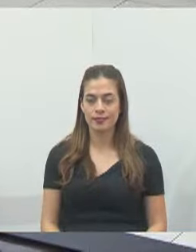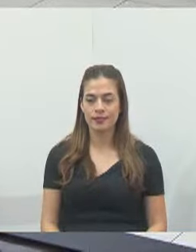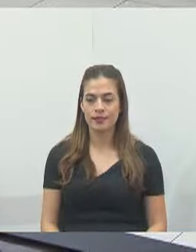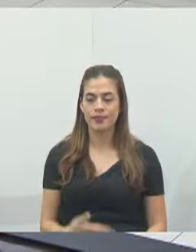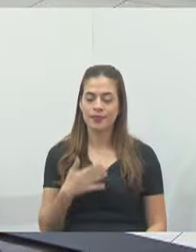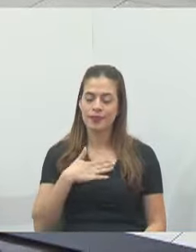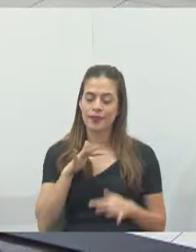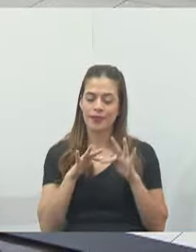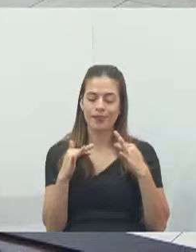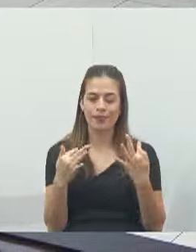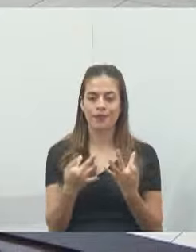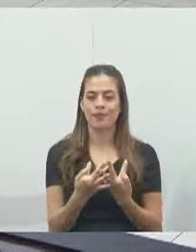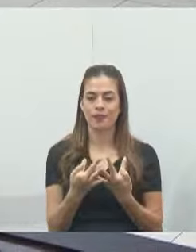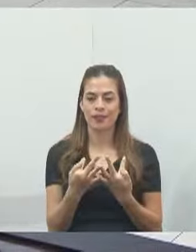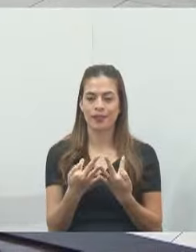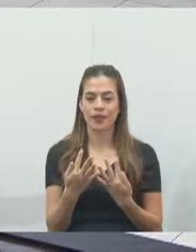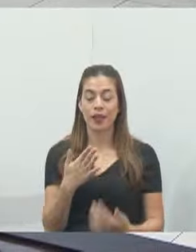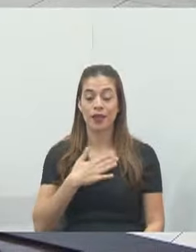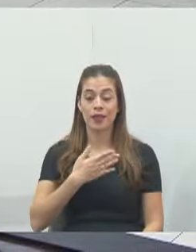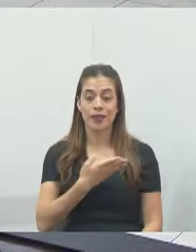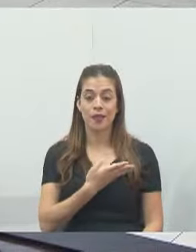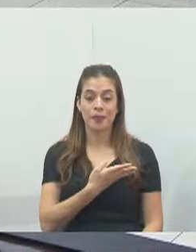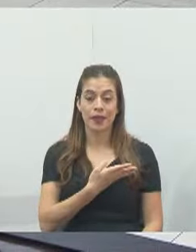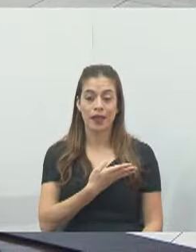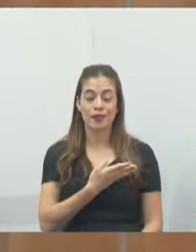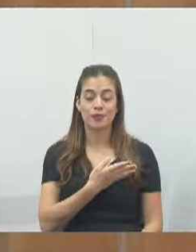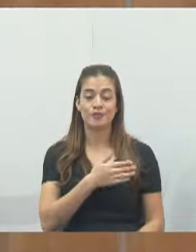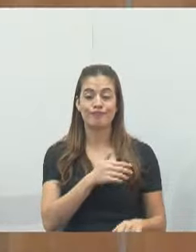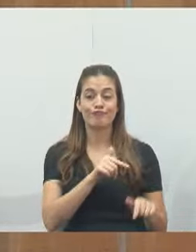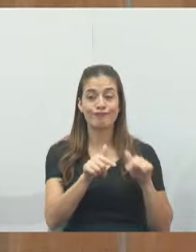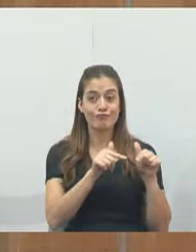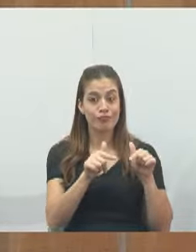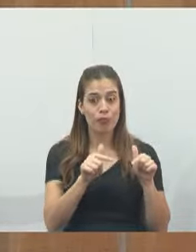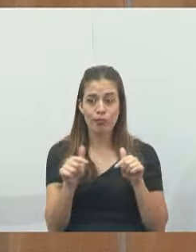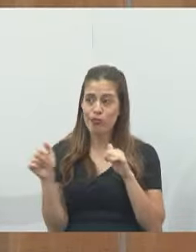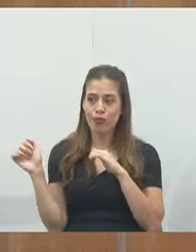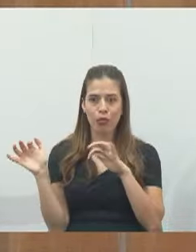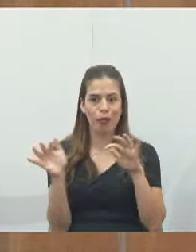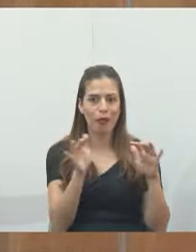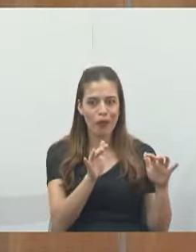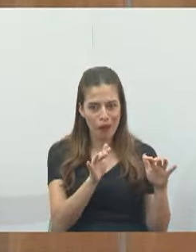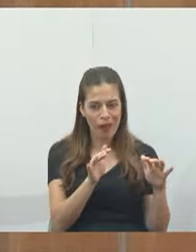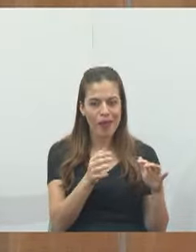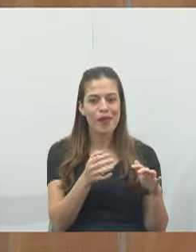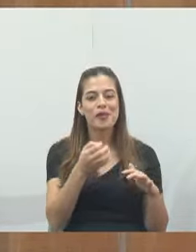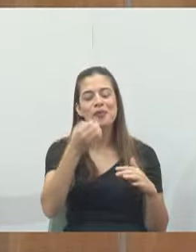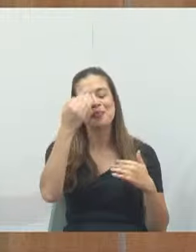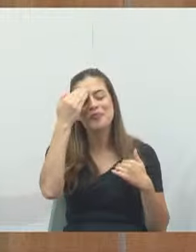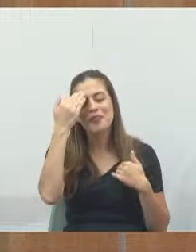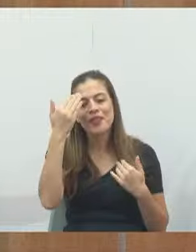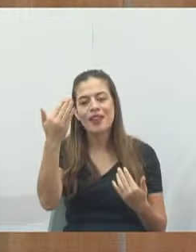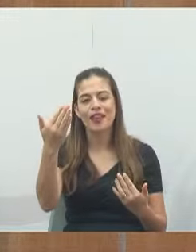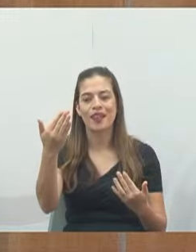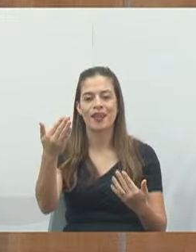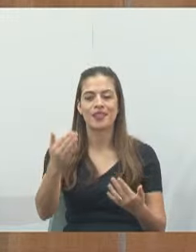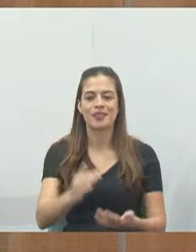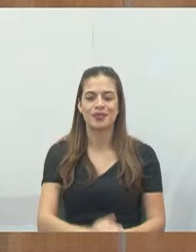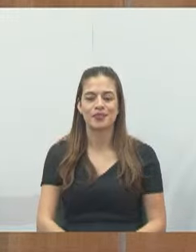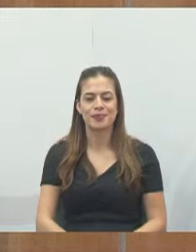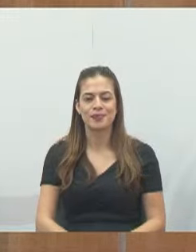minha família, os meus colegas de trabalho em peso aqui presente, muito obrigado